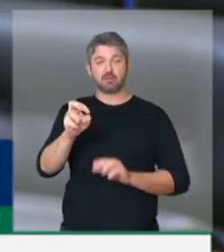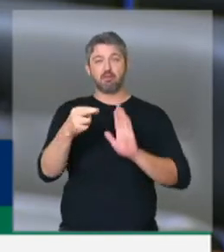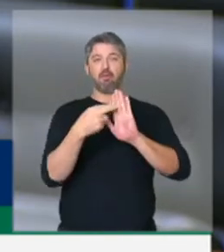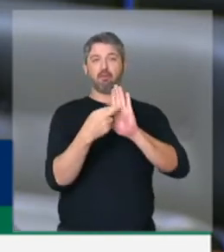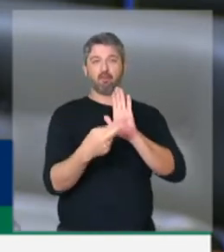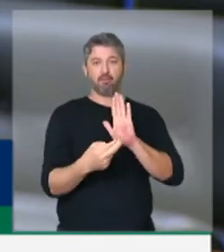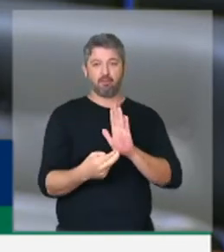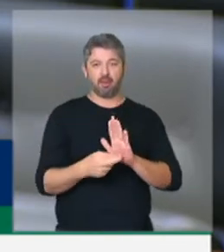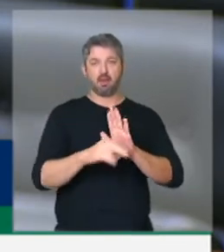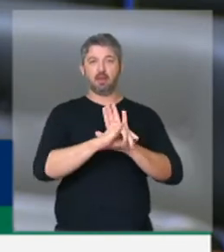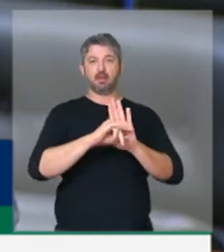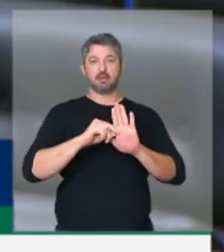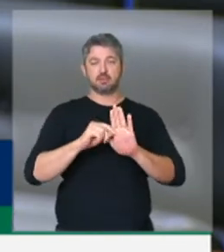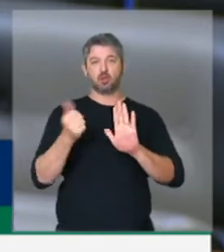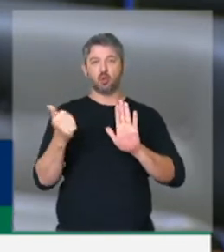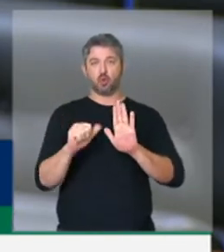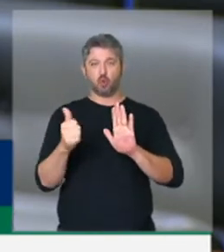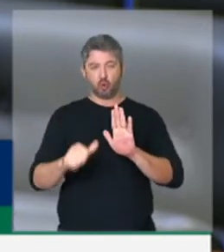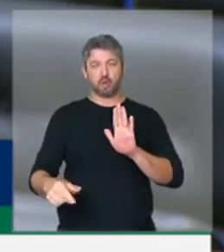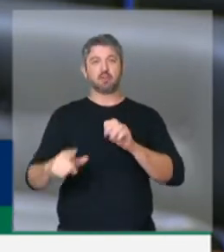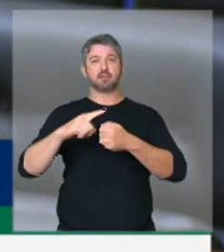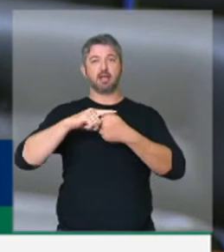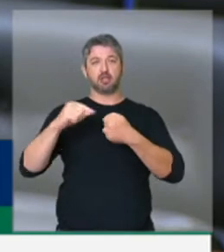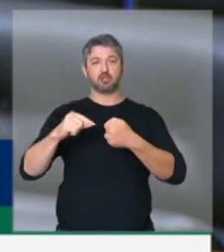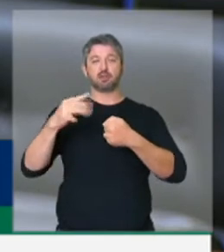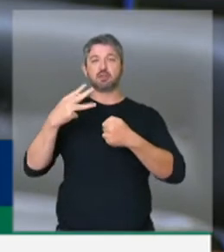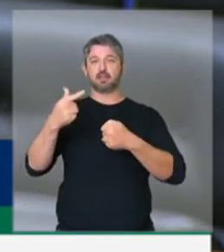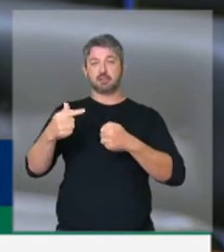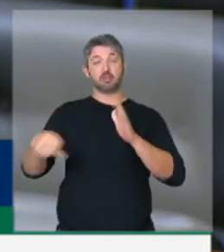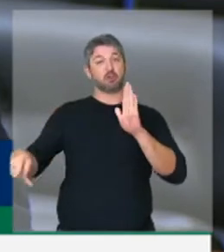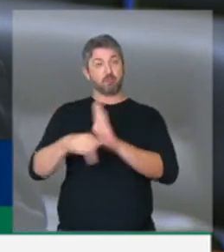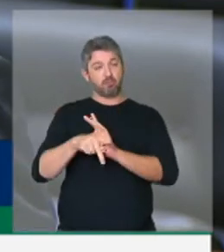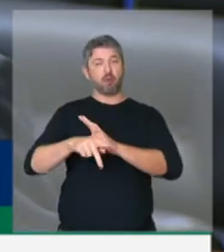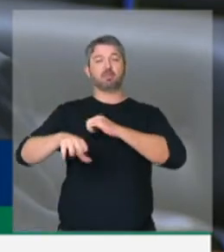Regulamentar o inciso 11 do artigo 37